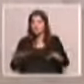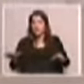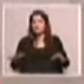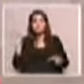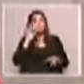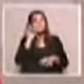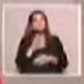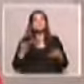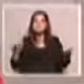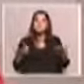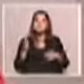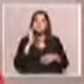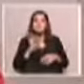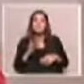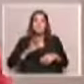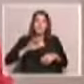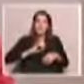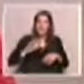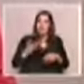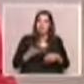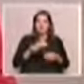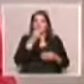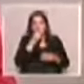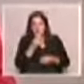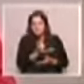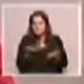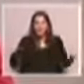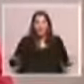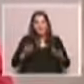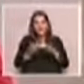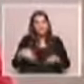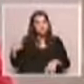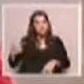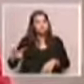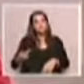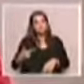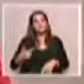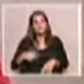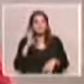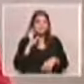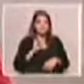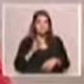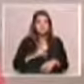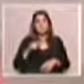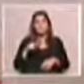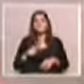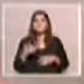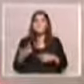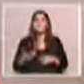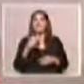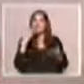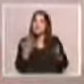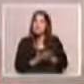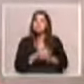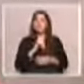tão importante conseguir introduzir o queijo na alimentação de todos os dias das crianças. É uma coisa que fazemos muito nas câmaras, é integrar no lanche o